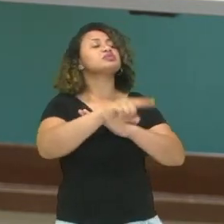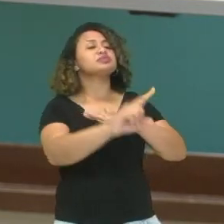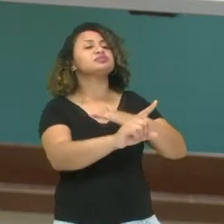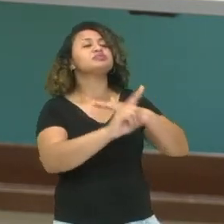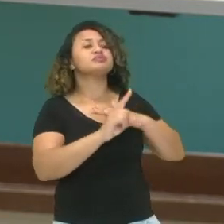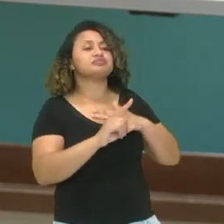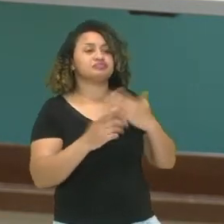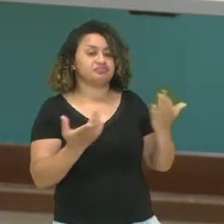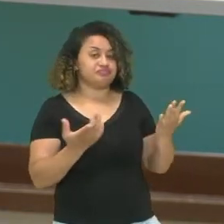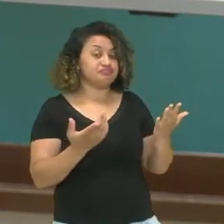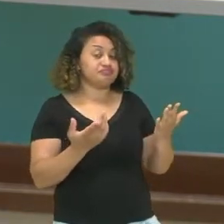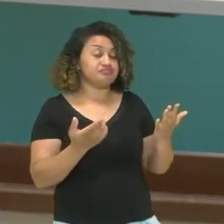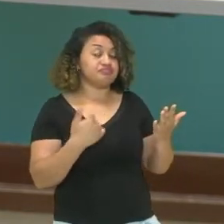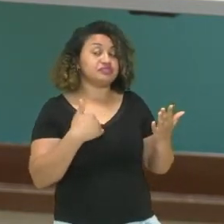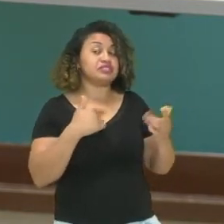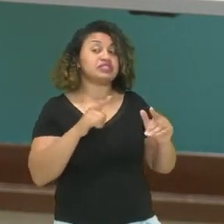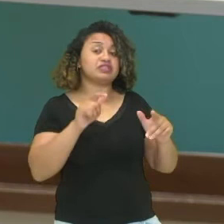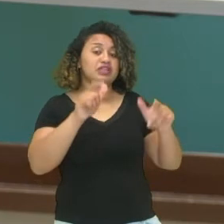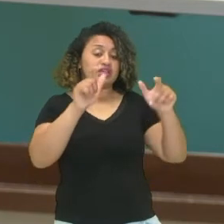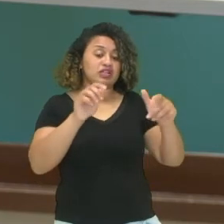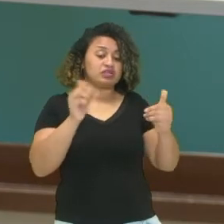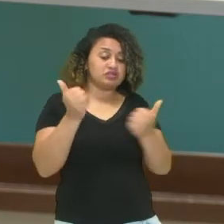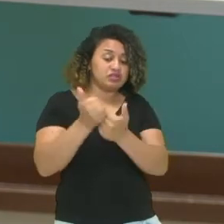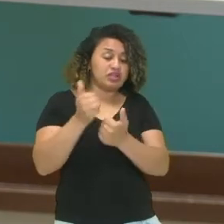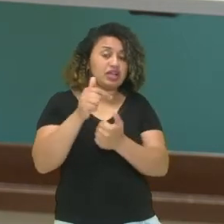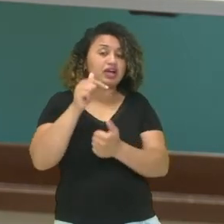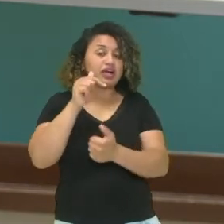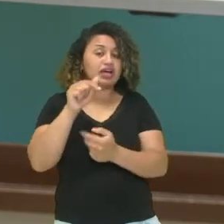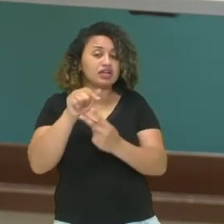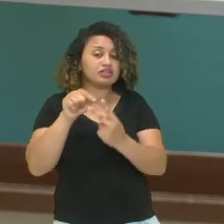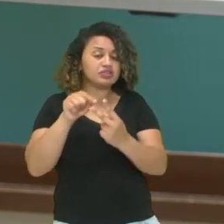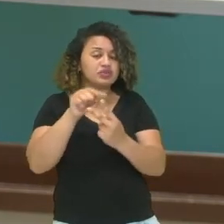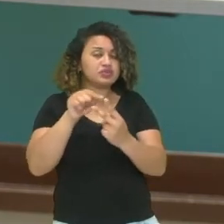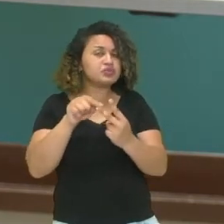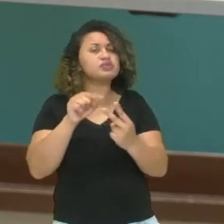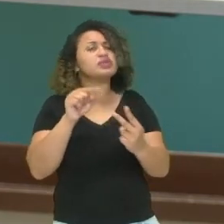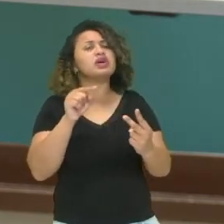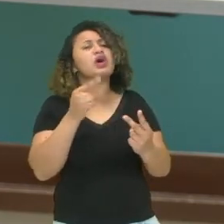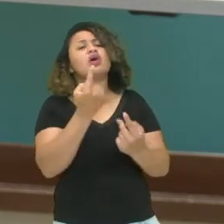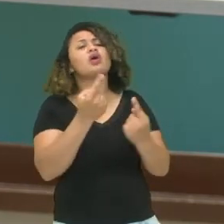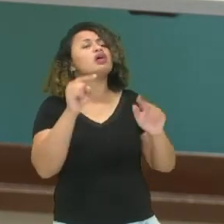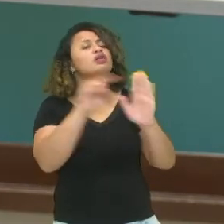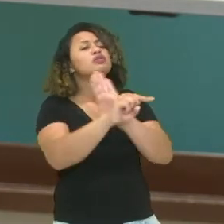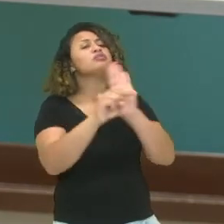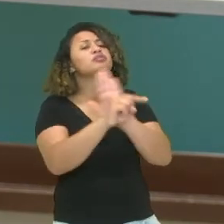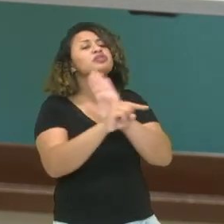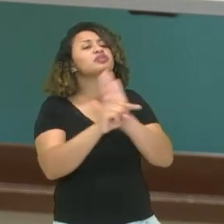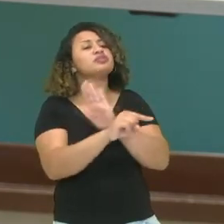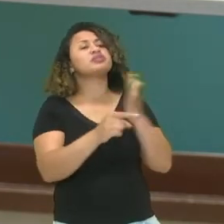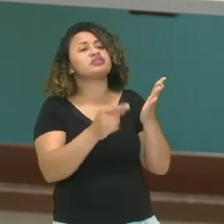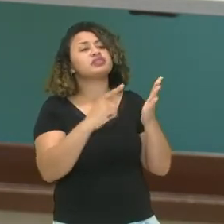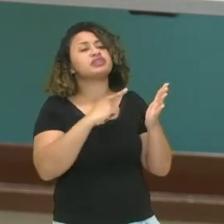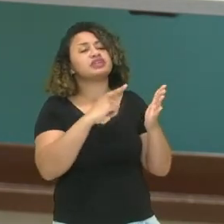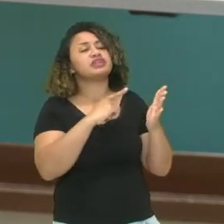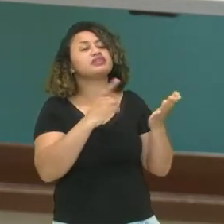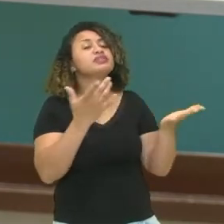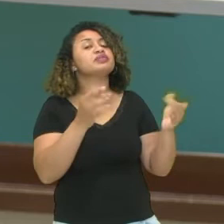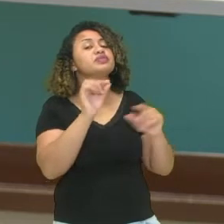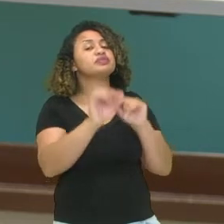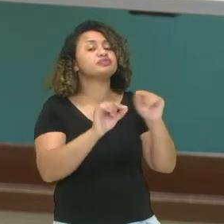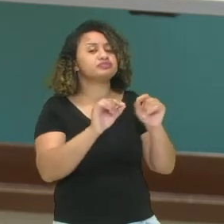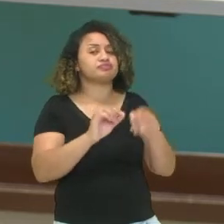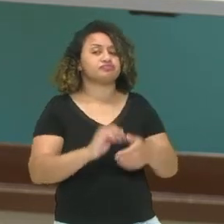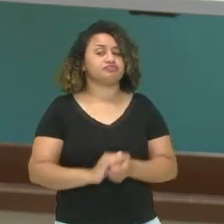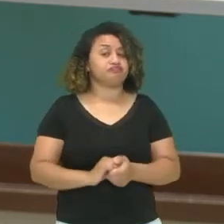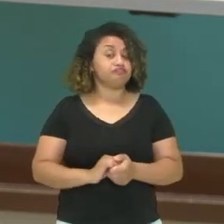estivessem lá no lugar delas, que tipo de pergunta vocês fariam para os futuros clientes ou os clientes que vocês já têm? Vamos lá olhar. Para realizar